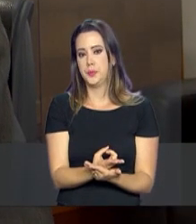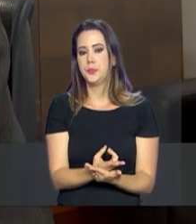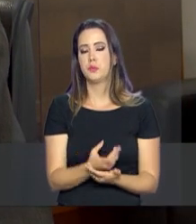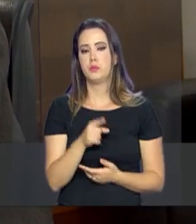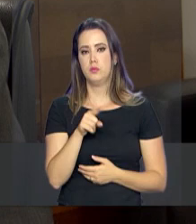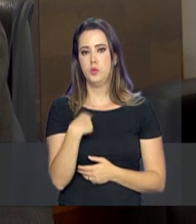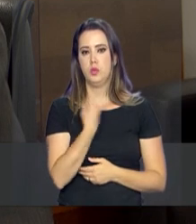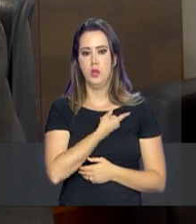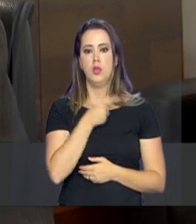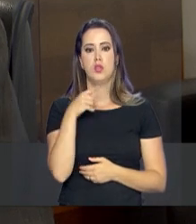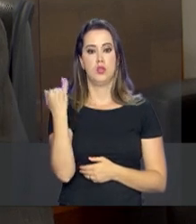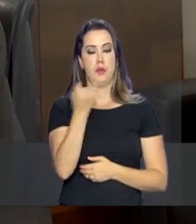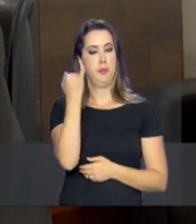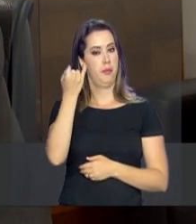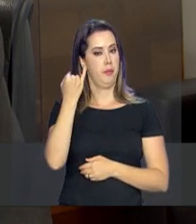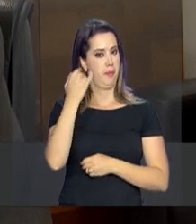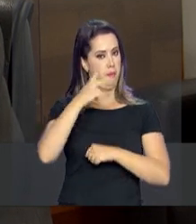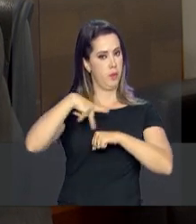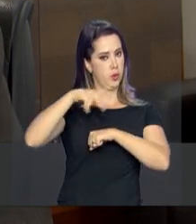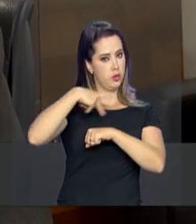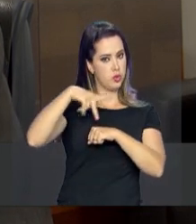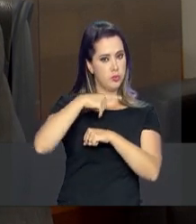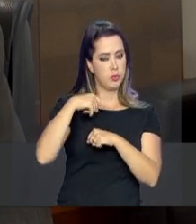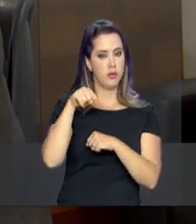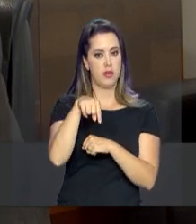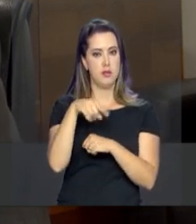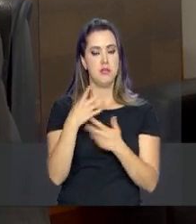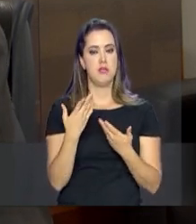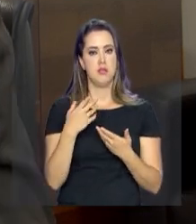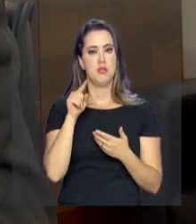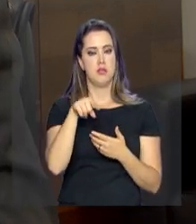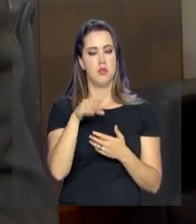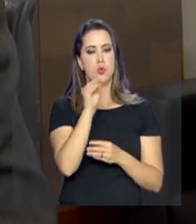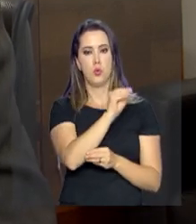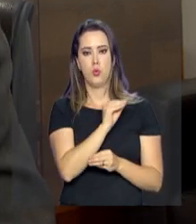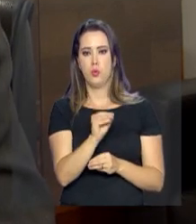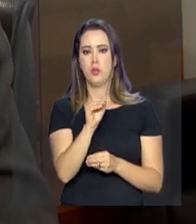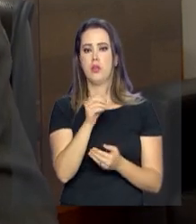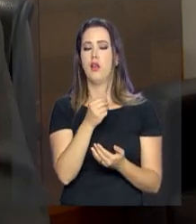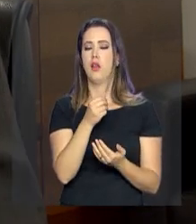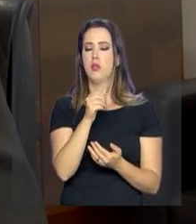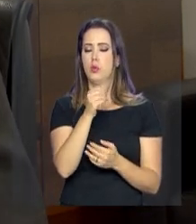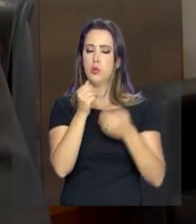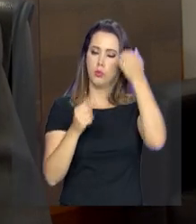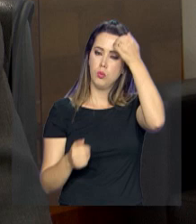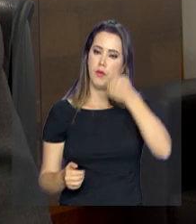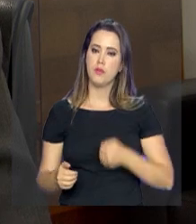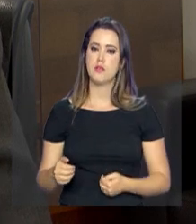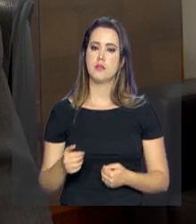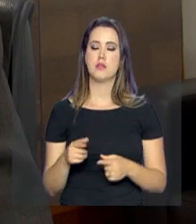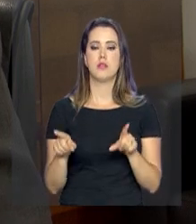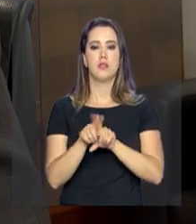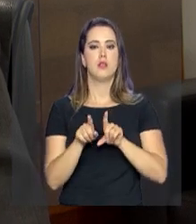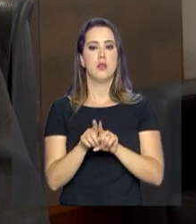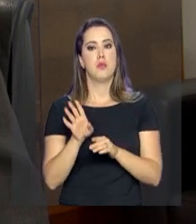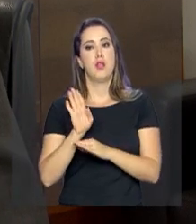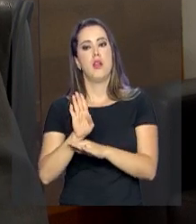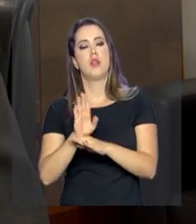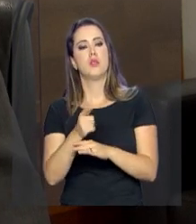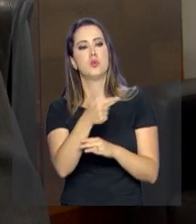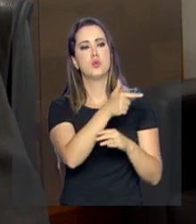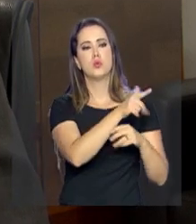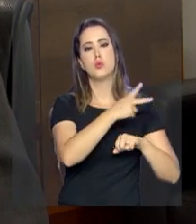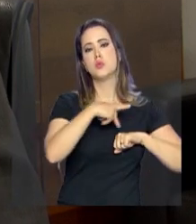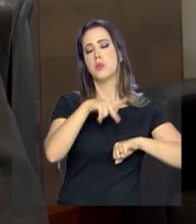atendimento do abc e esses países querem compartilhar também boas partidas em outros outras